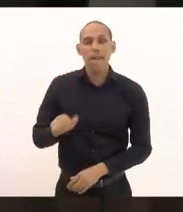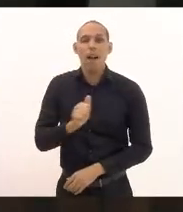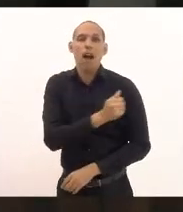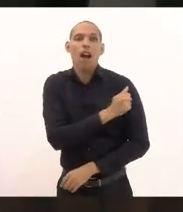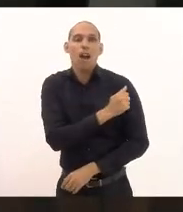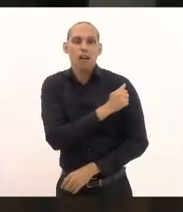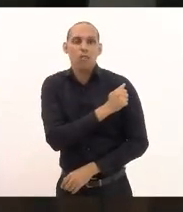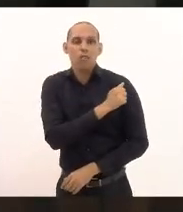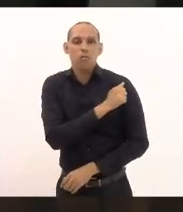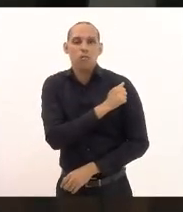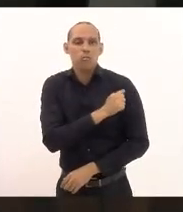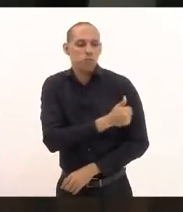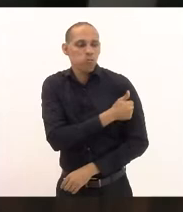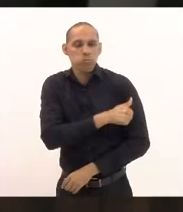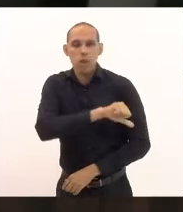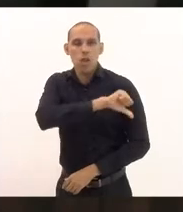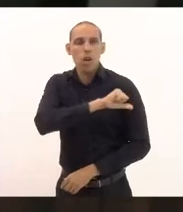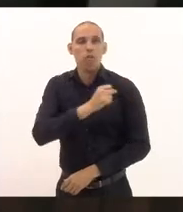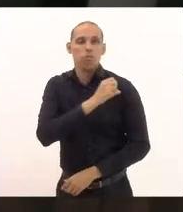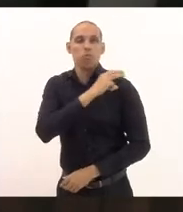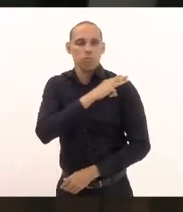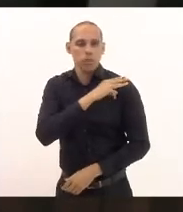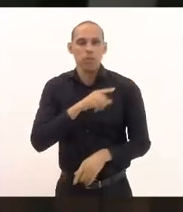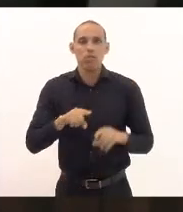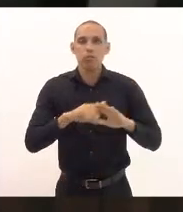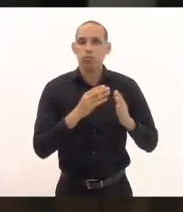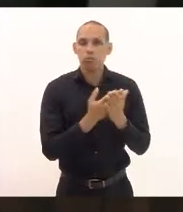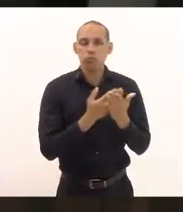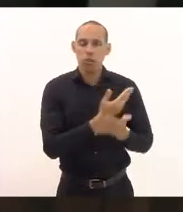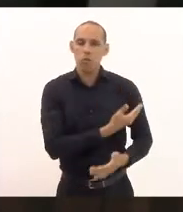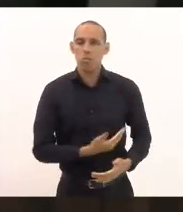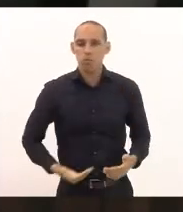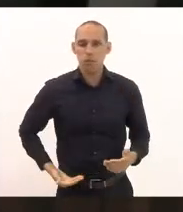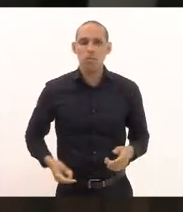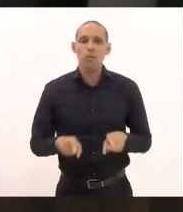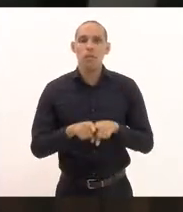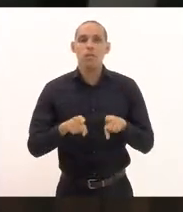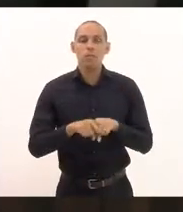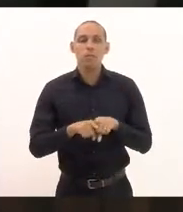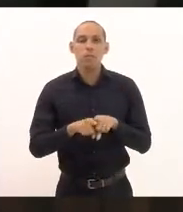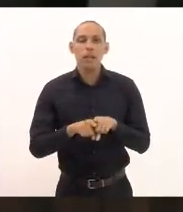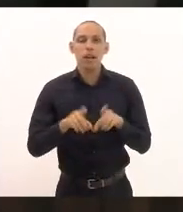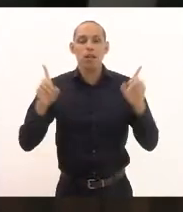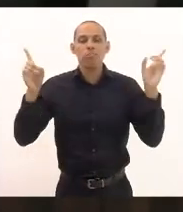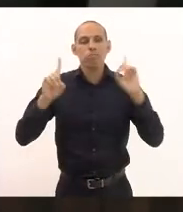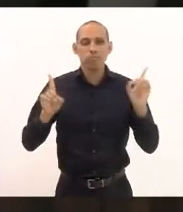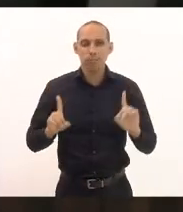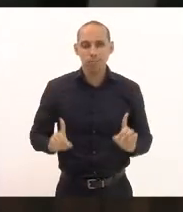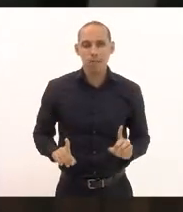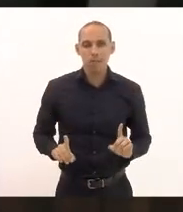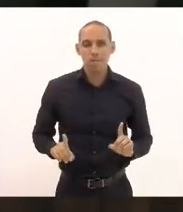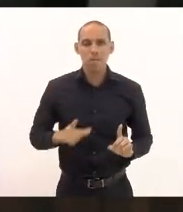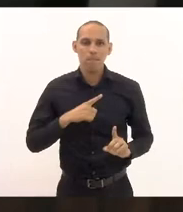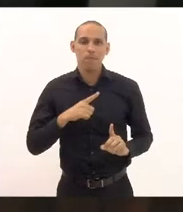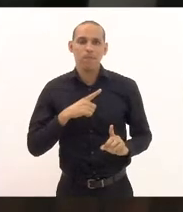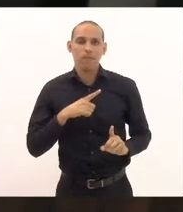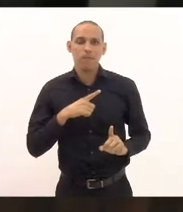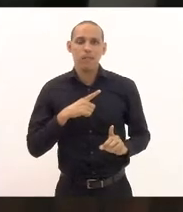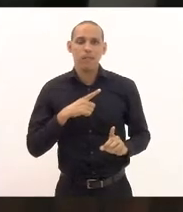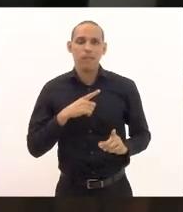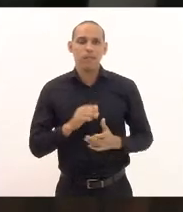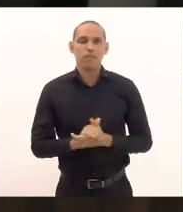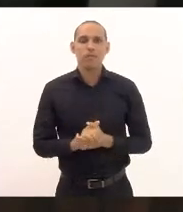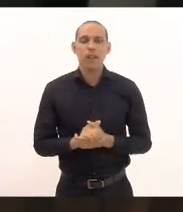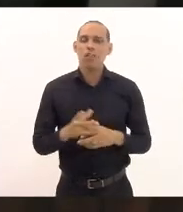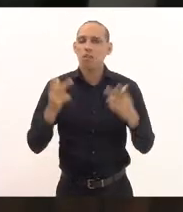e médio da rede pública estadual de ensino, para as pessoas portadoras de deficiências e portadoras de deficiência crônica de